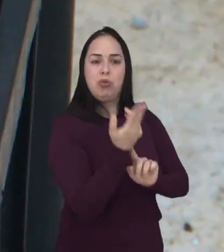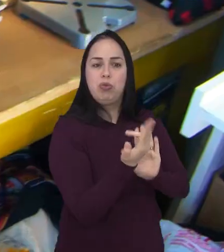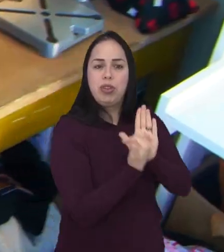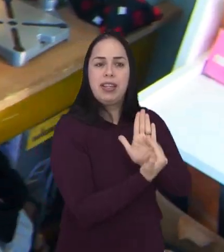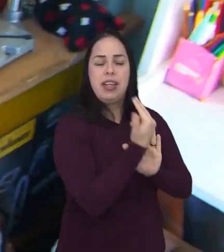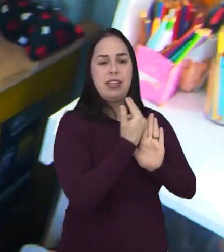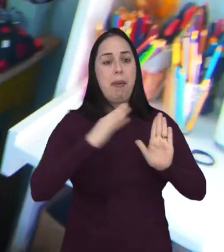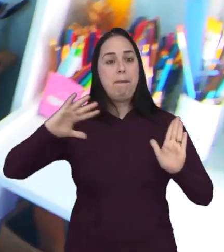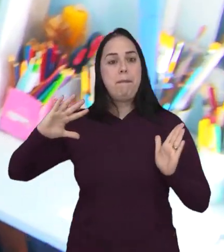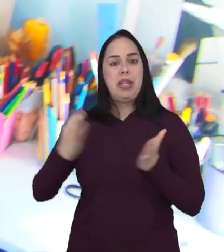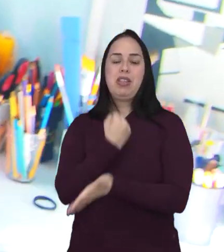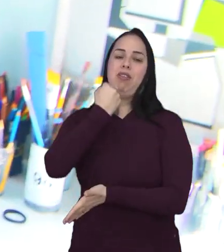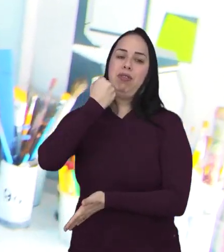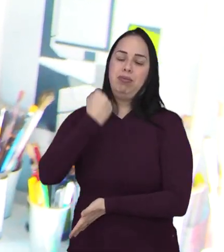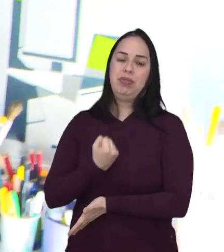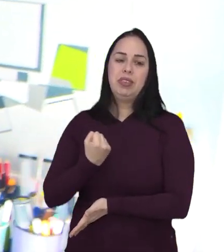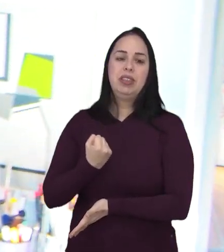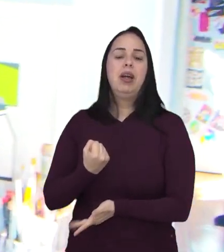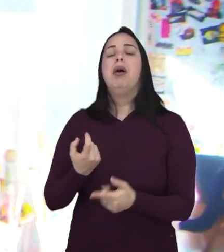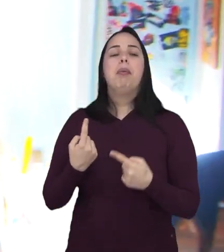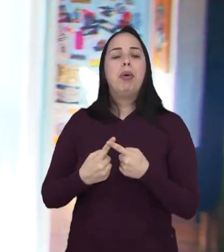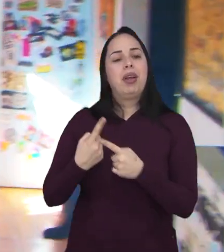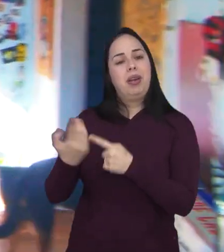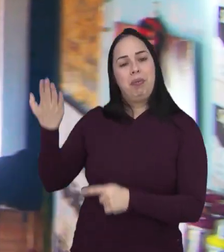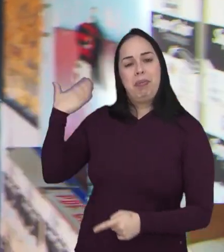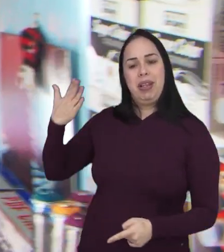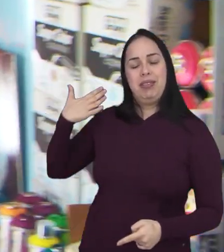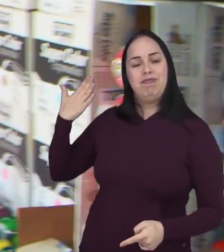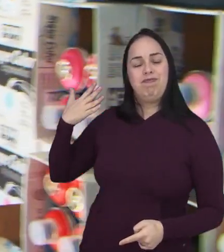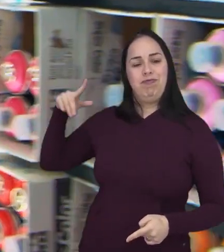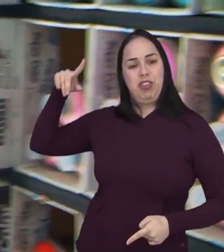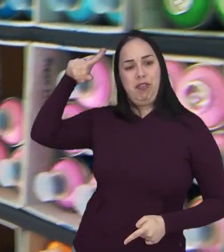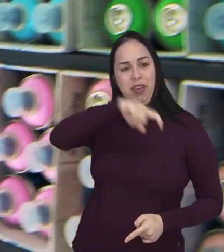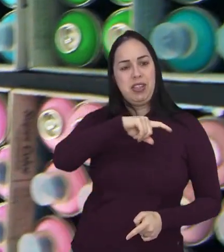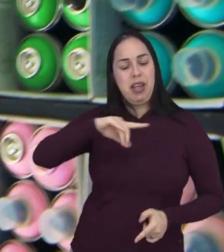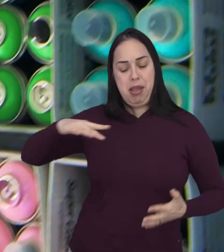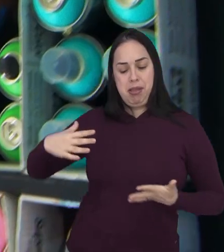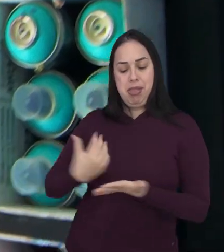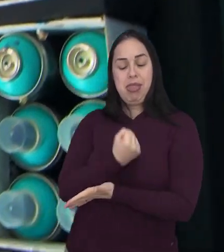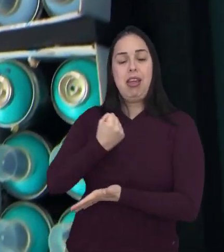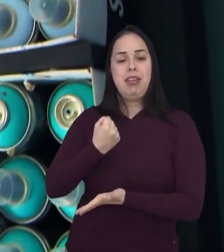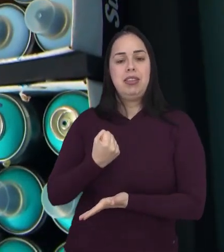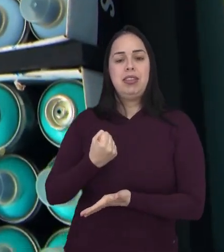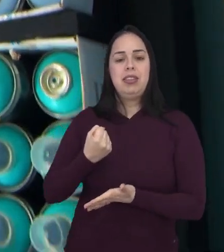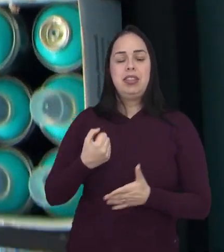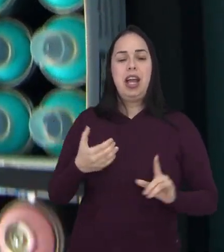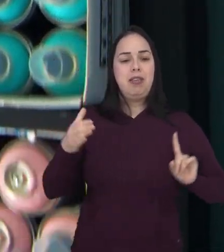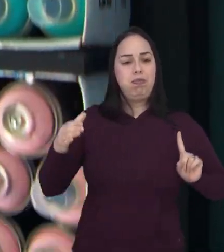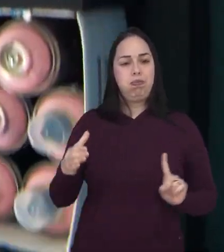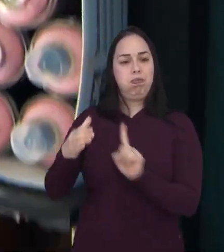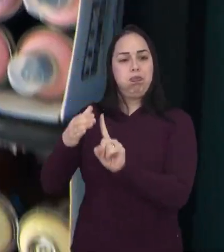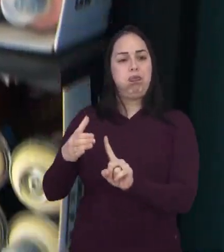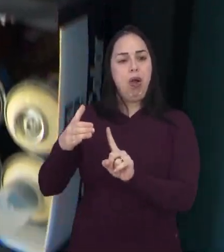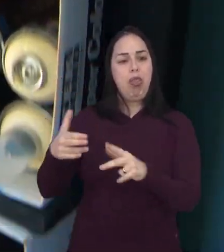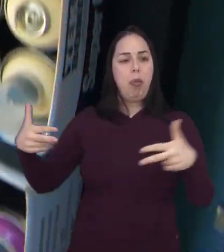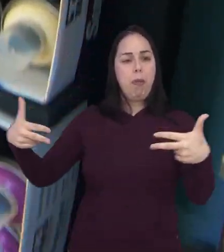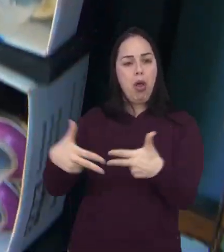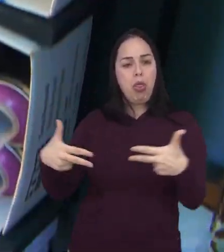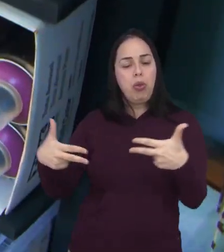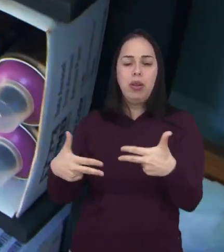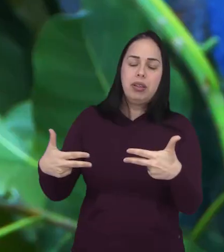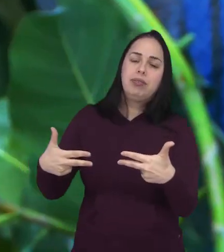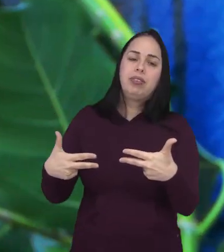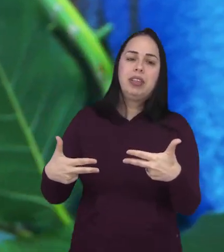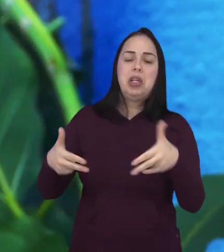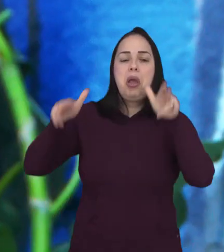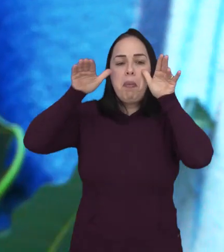bairro periculoso pela minha época e me inseriu nesse mundo e me